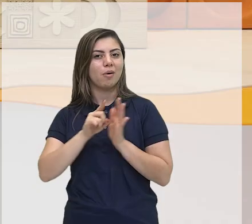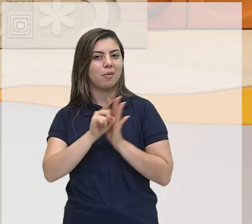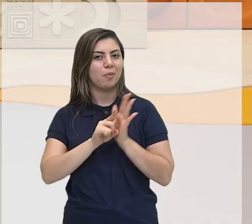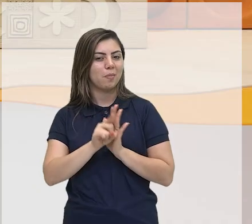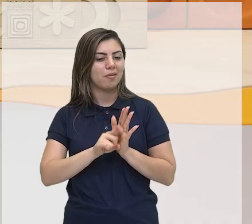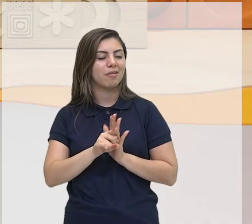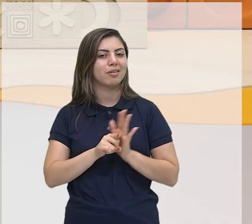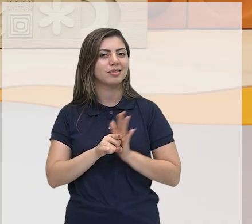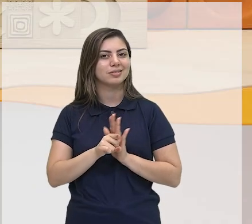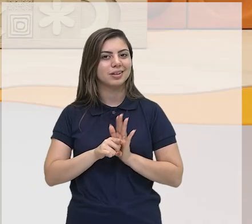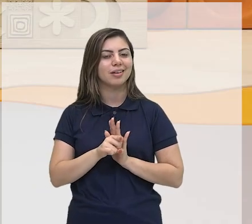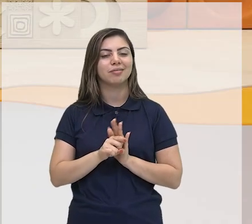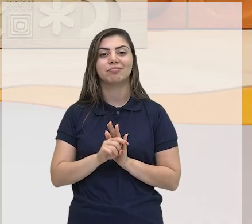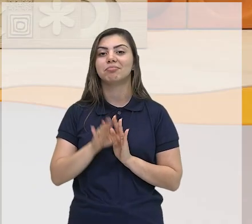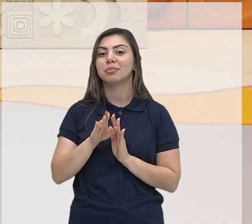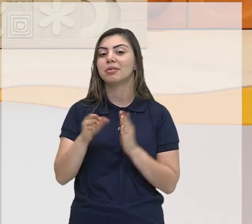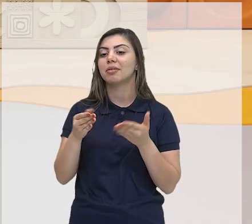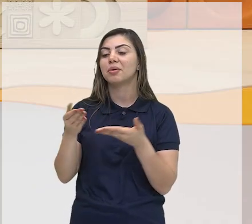para nós